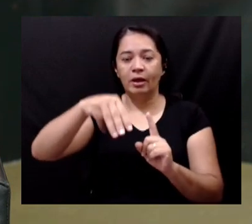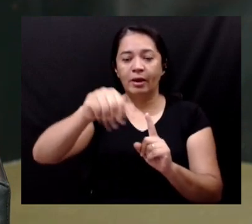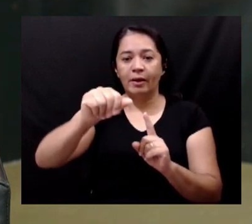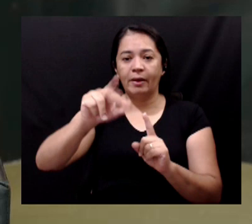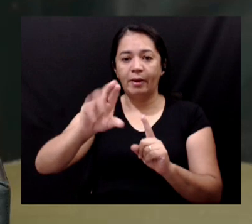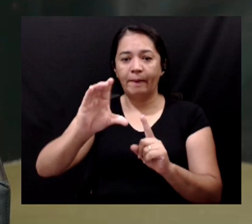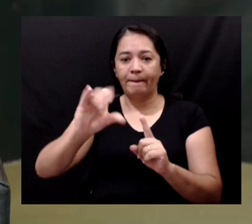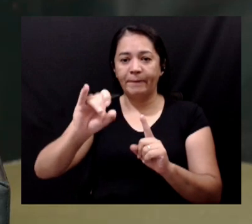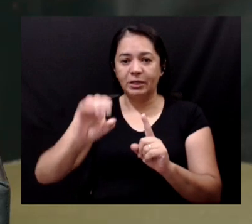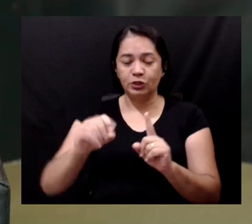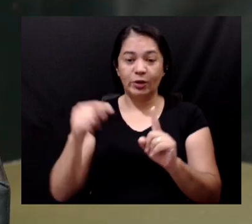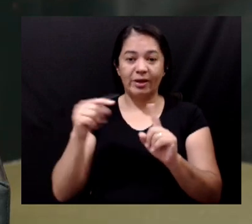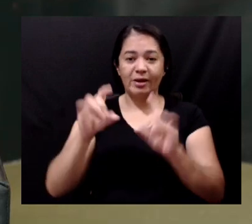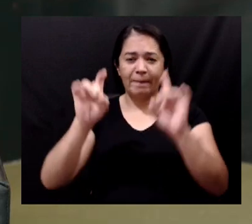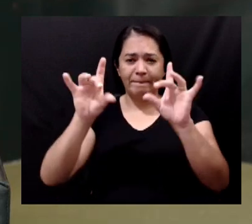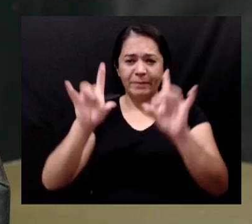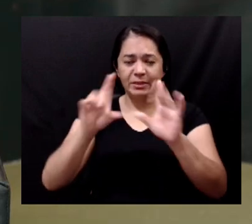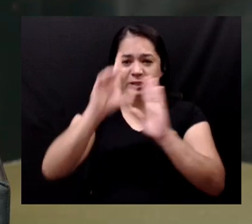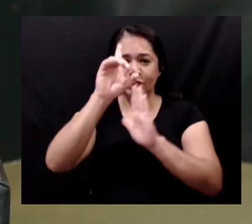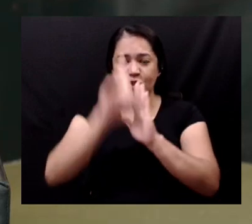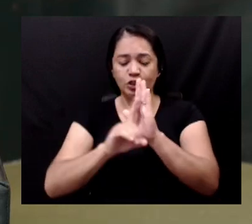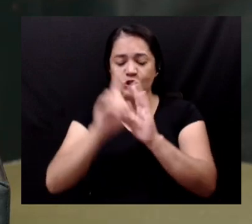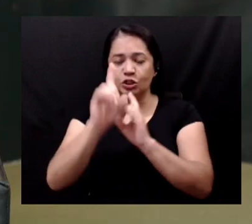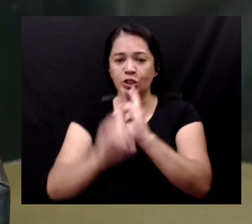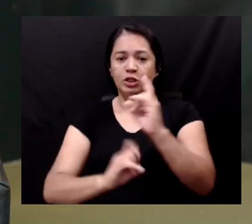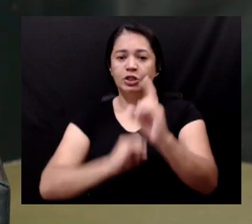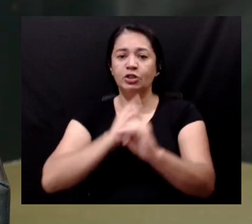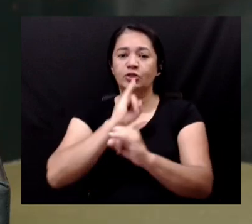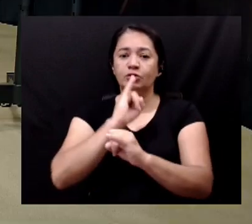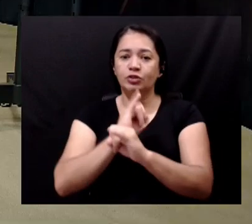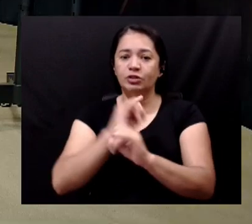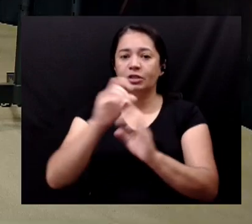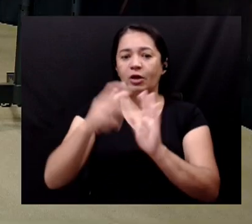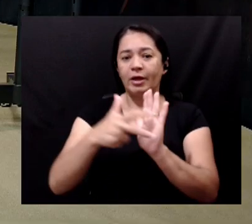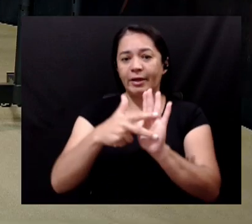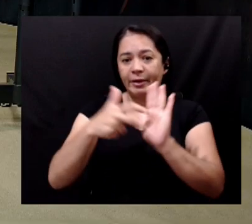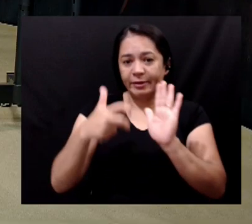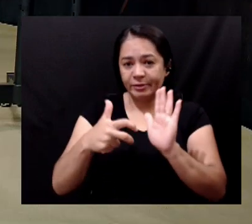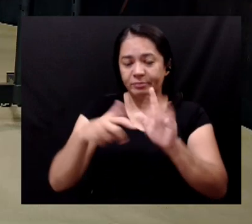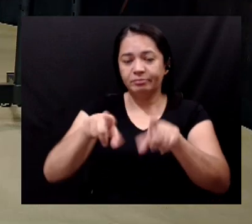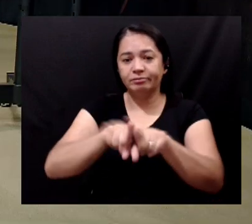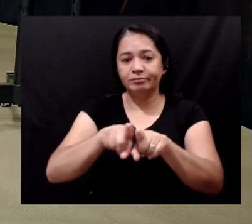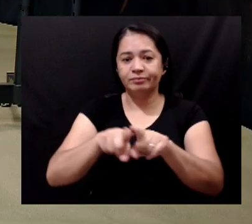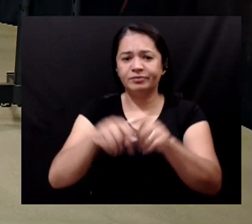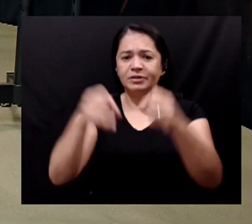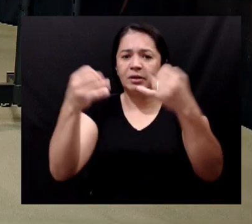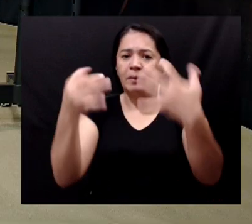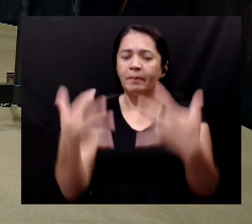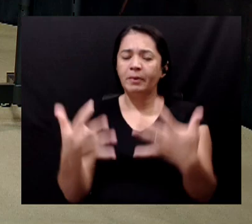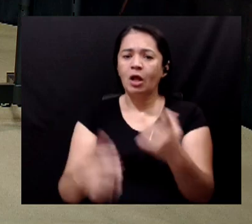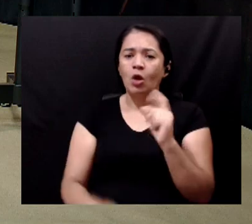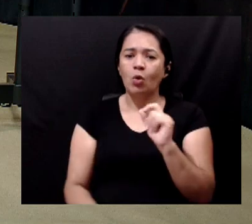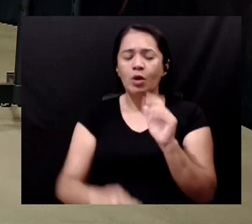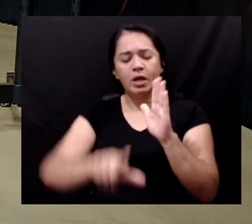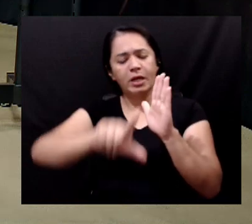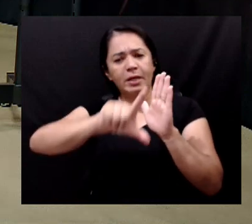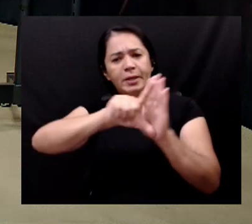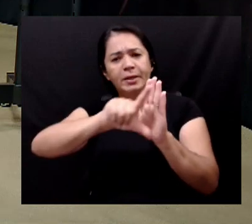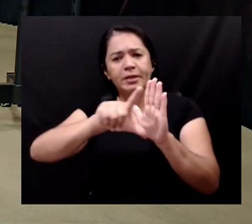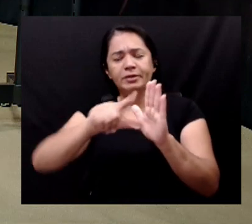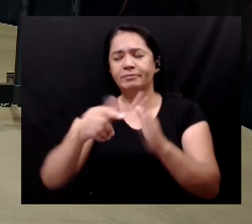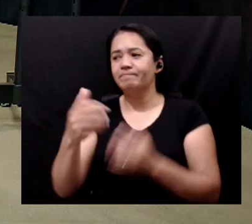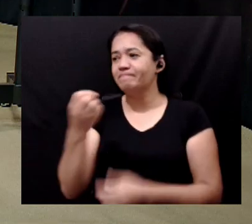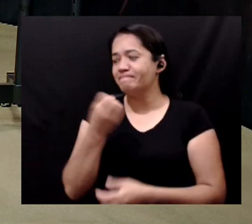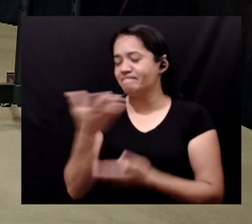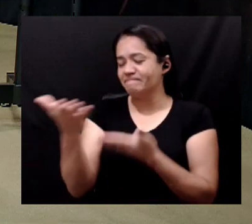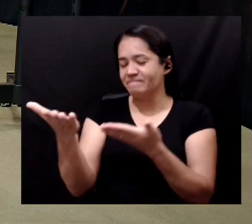e crimes na internet, e ele vai falar sobre a legislação, né? O que a legislação prevê. Ô, doutor, seja muito bem-vindo. Muito